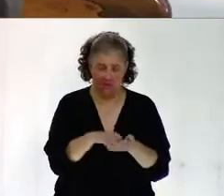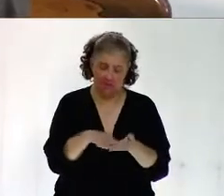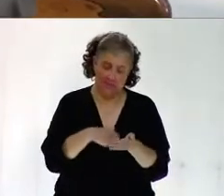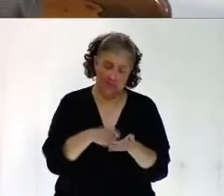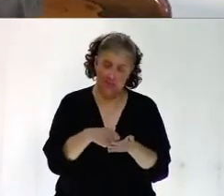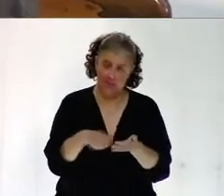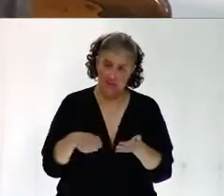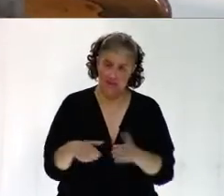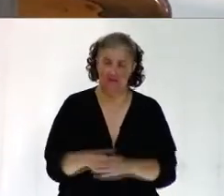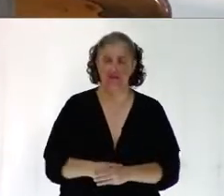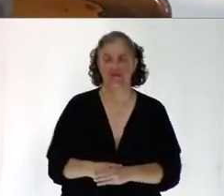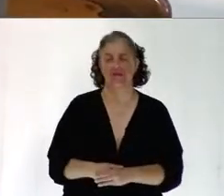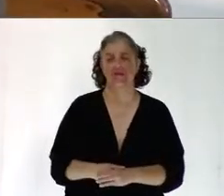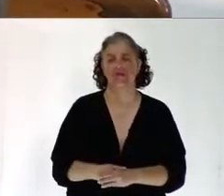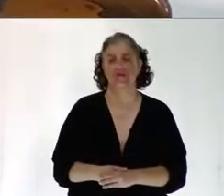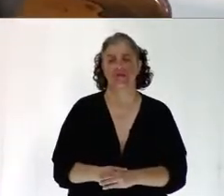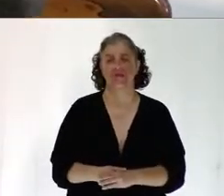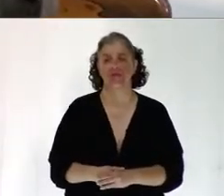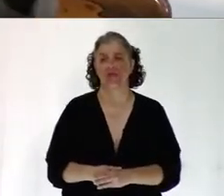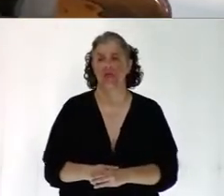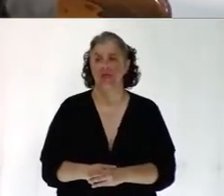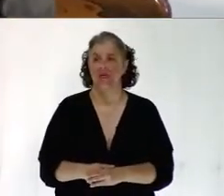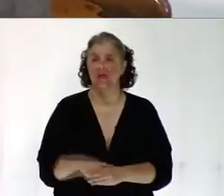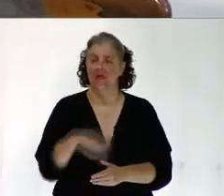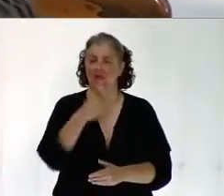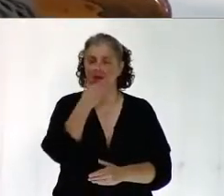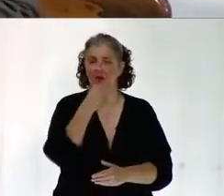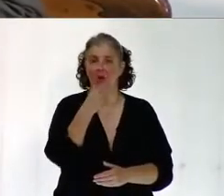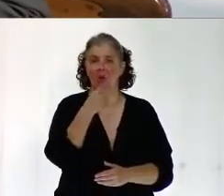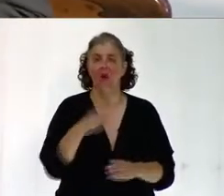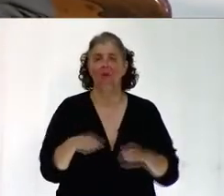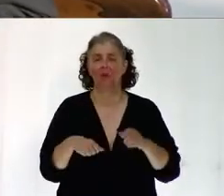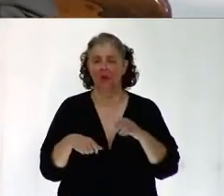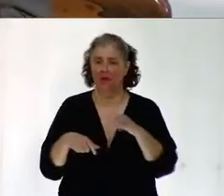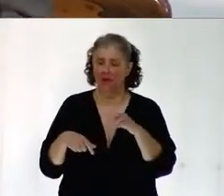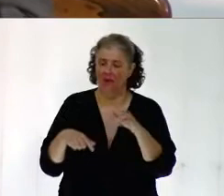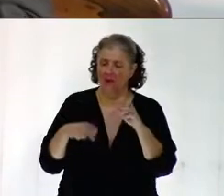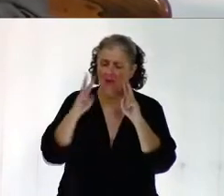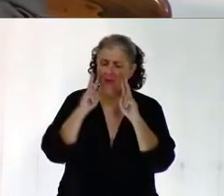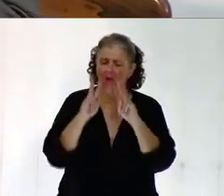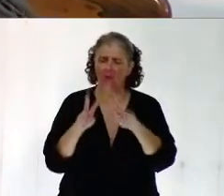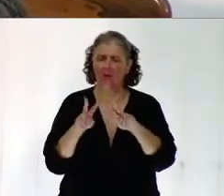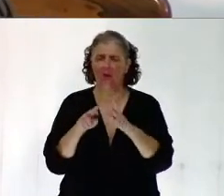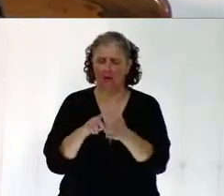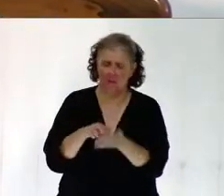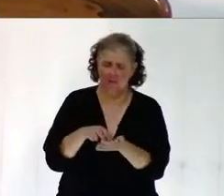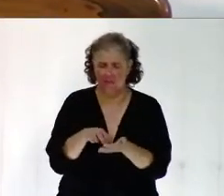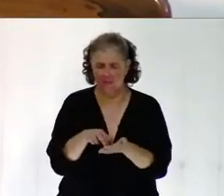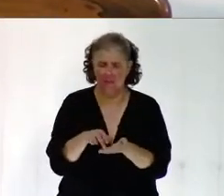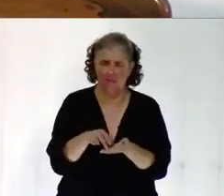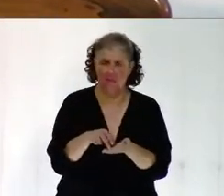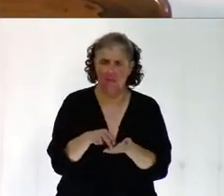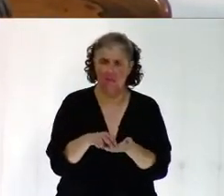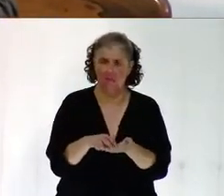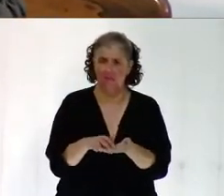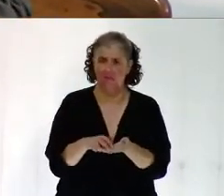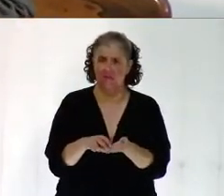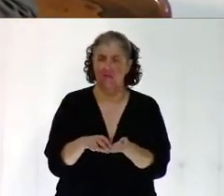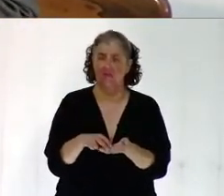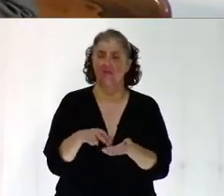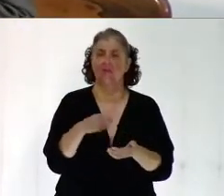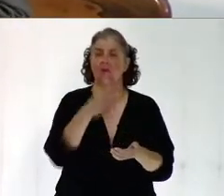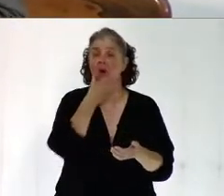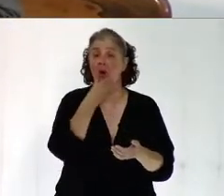andar nos olhos caminhar pelo olhar de smith ele diz assim é uma zona